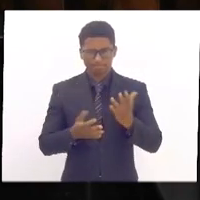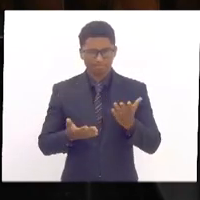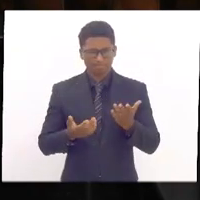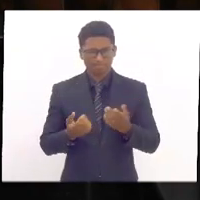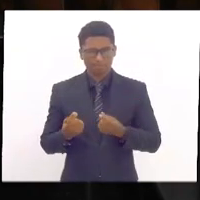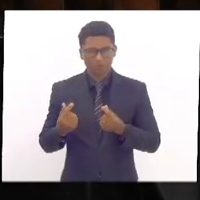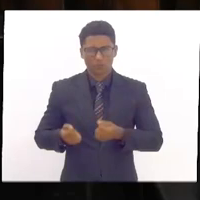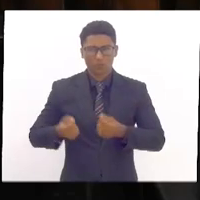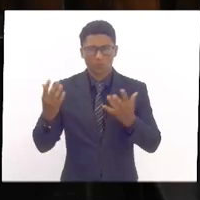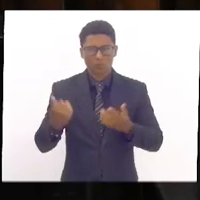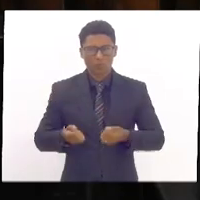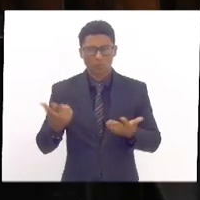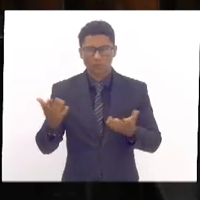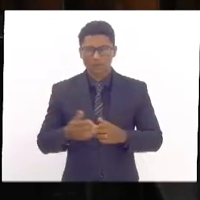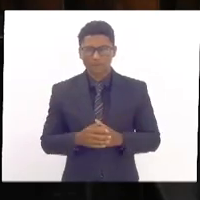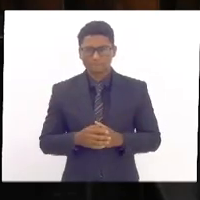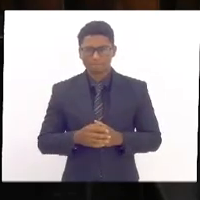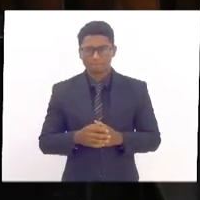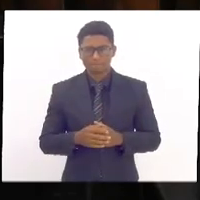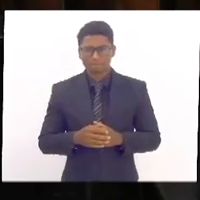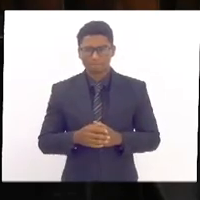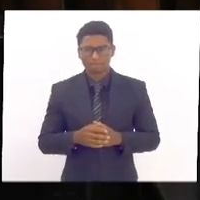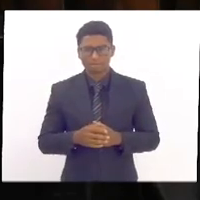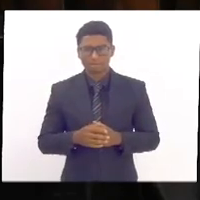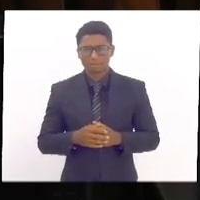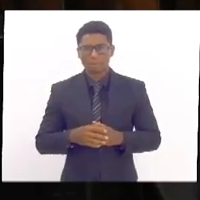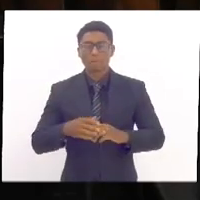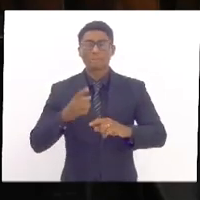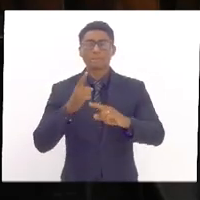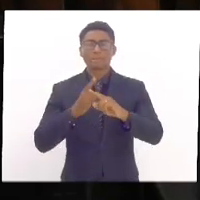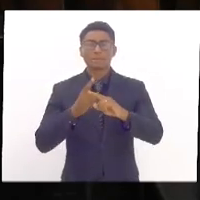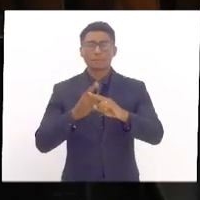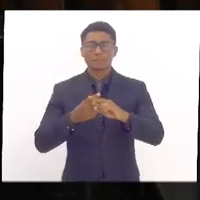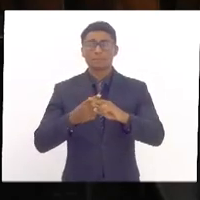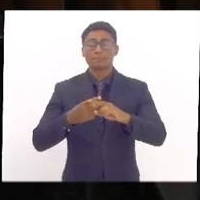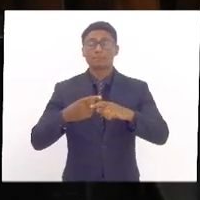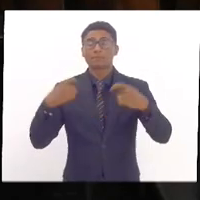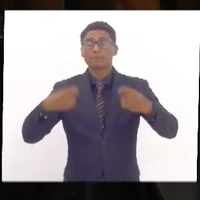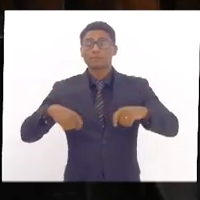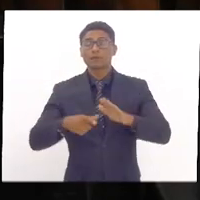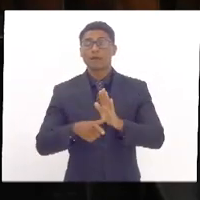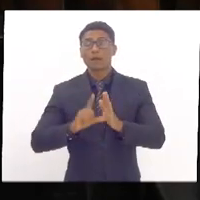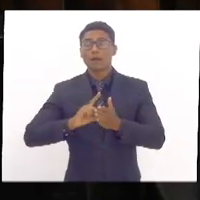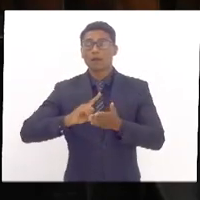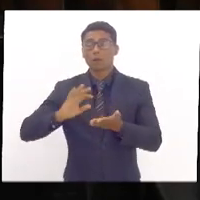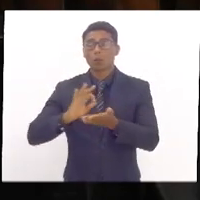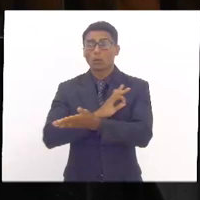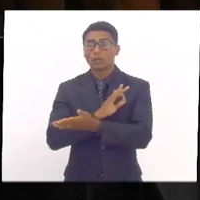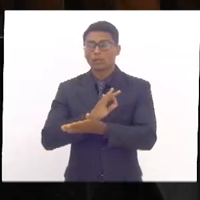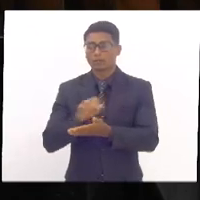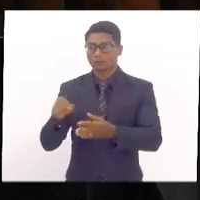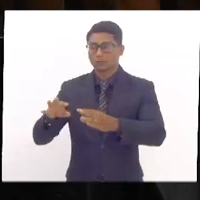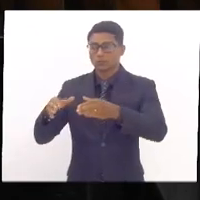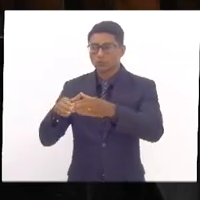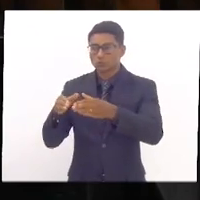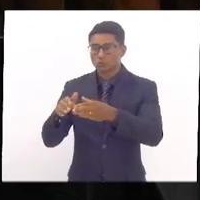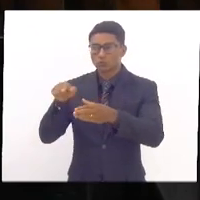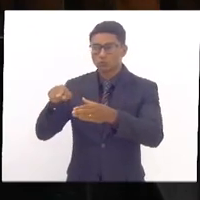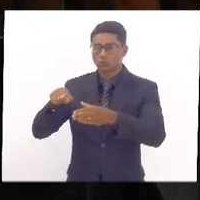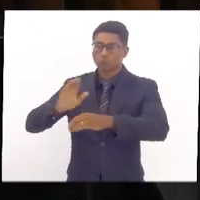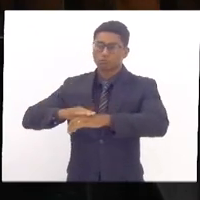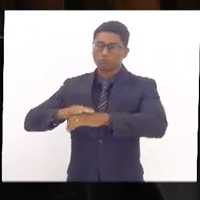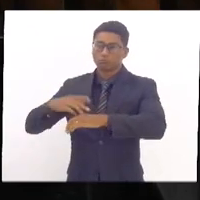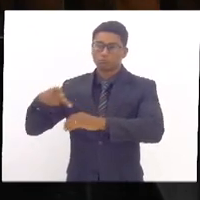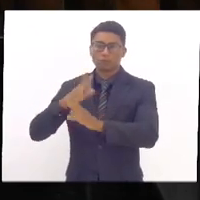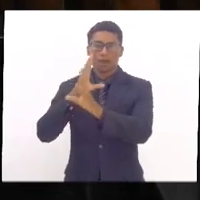só advirão depois de se contratar uma consultoria para fazer todos os cálculos